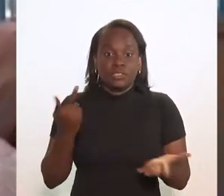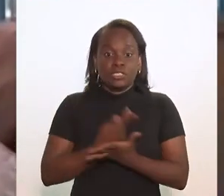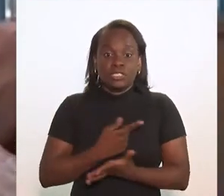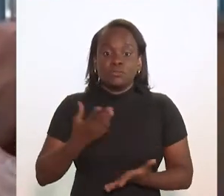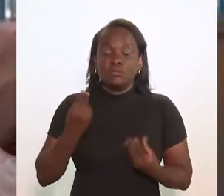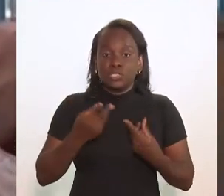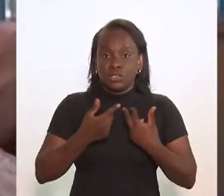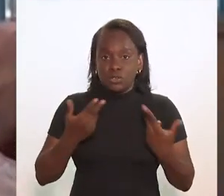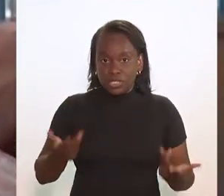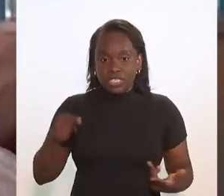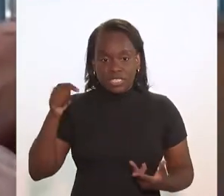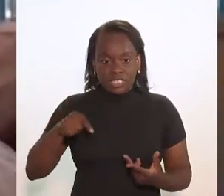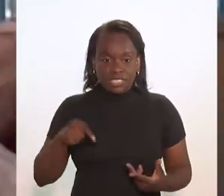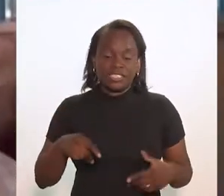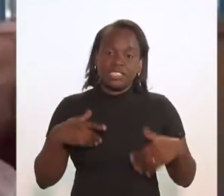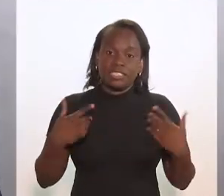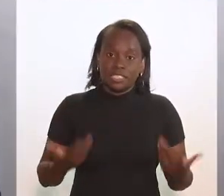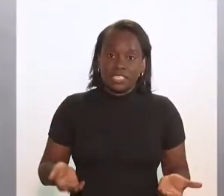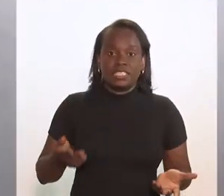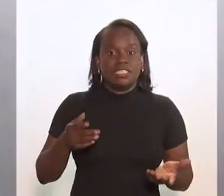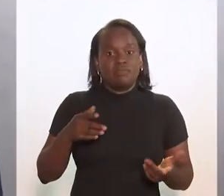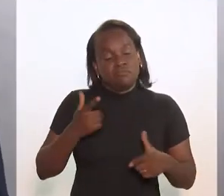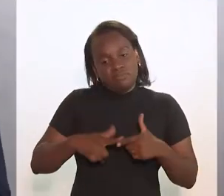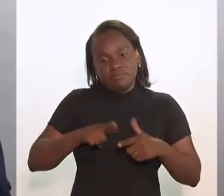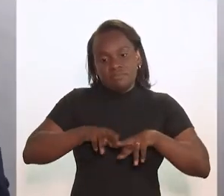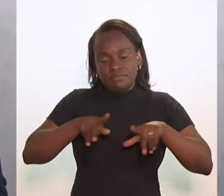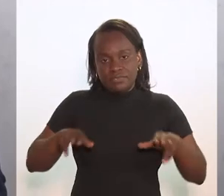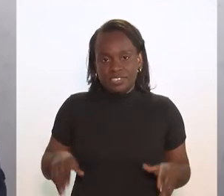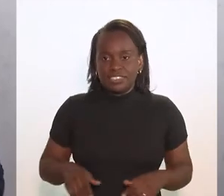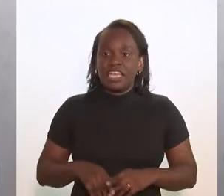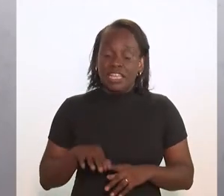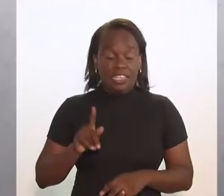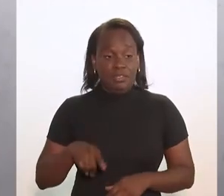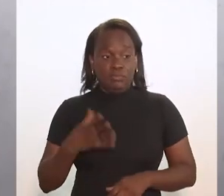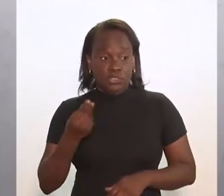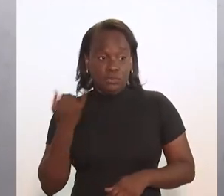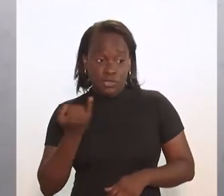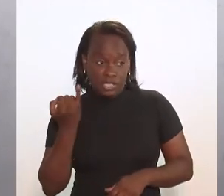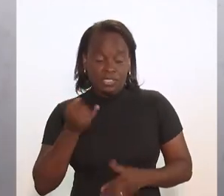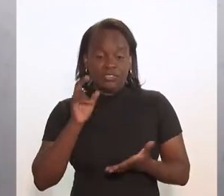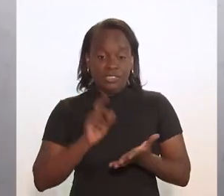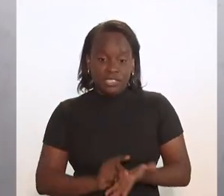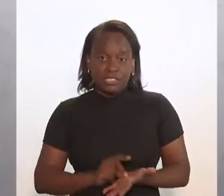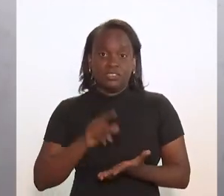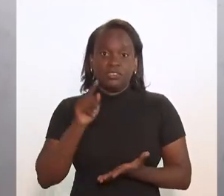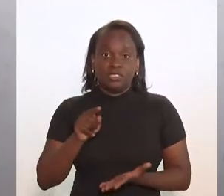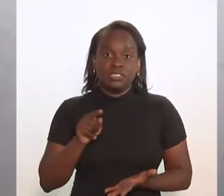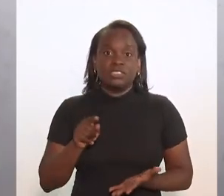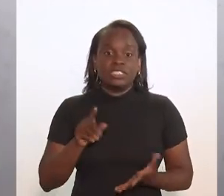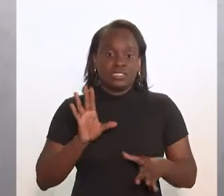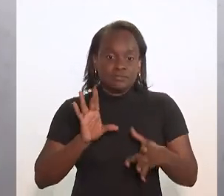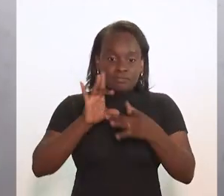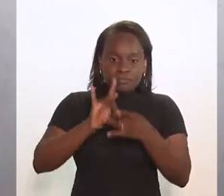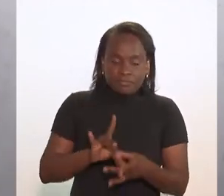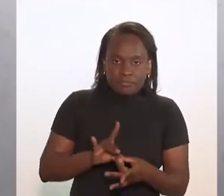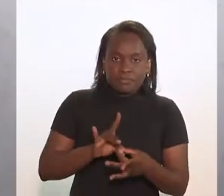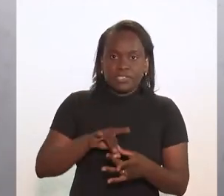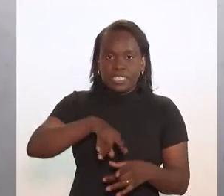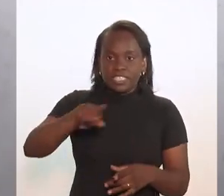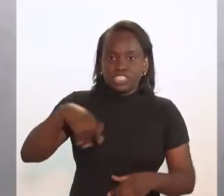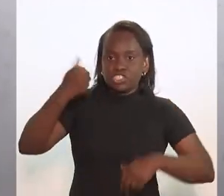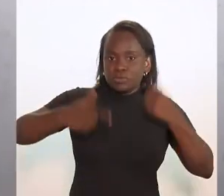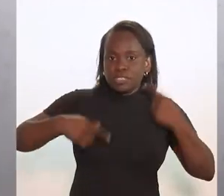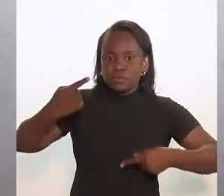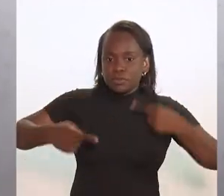e está acontecendo muita coisa aqui, apesar dos pesares. O que é muito importante, na verdade, você conectar a